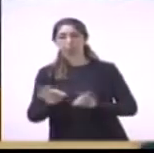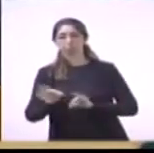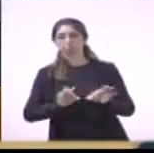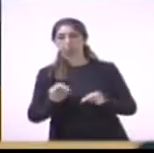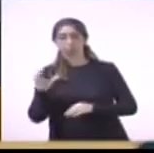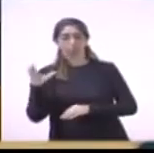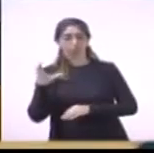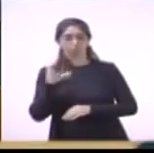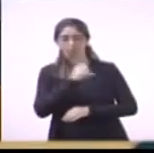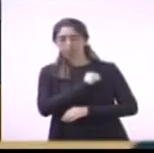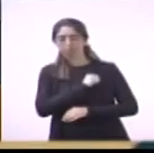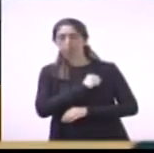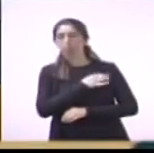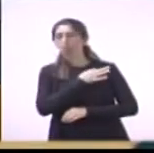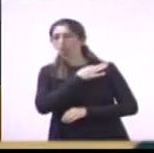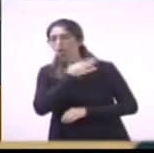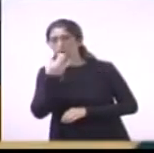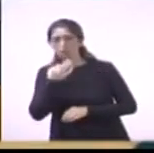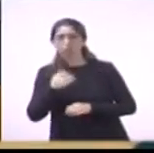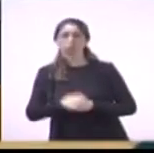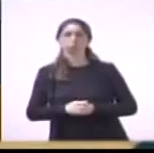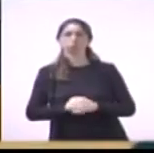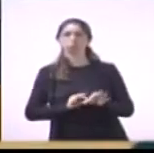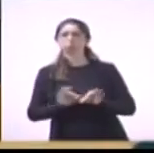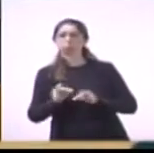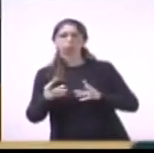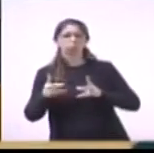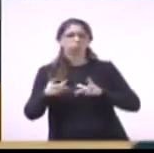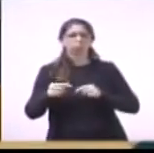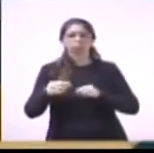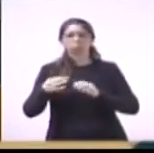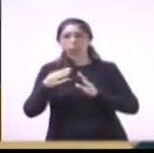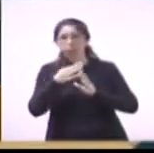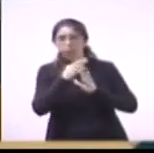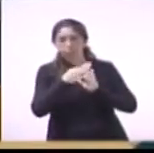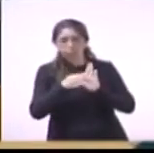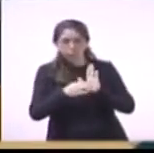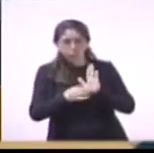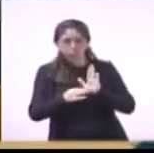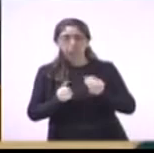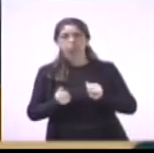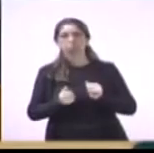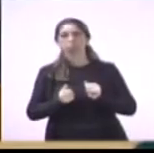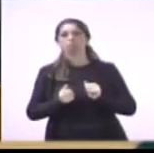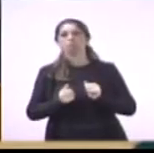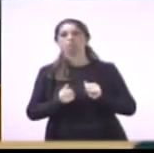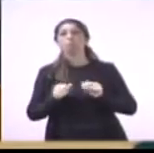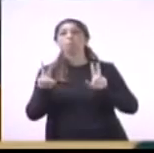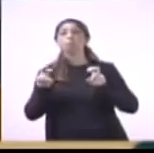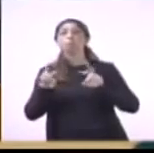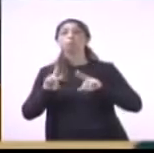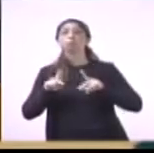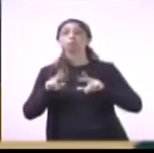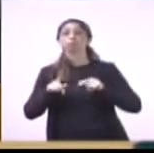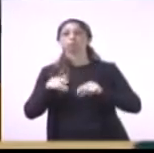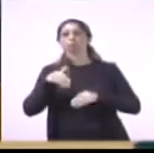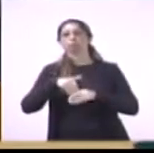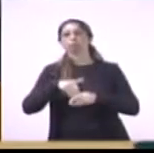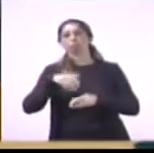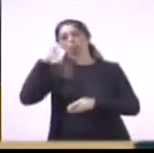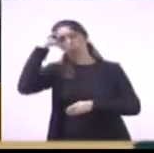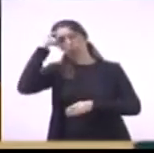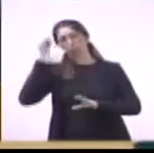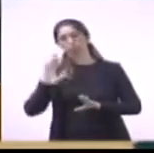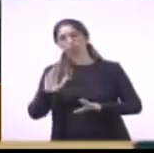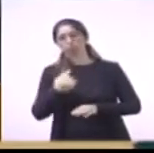tão polêmico que estava aqui na nossa Câmara Municipal. Souberam diferenciar as coisas para que a gente pudesse votar